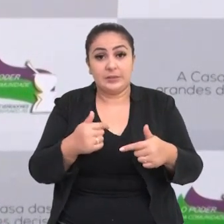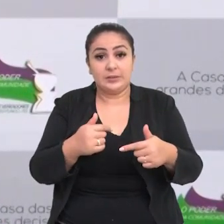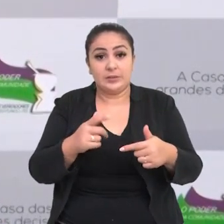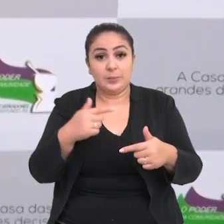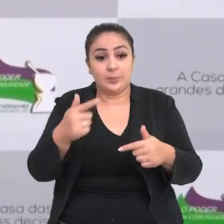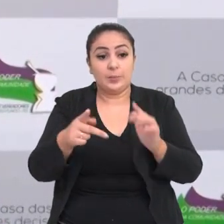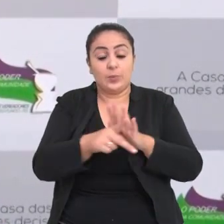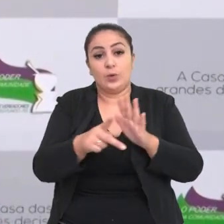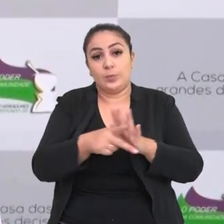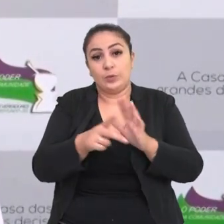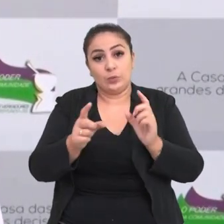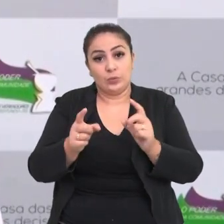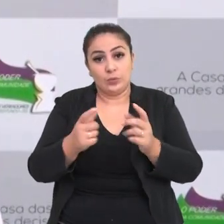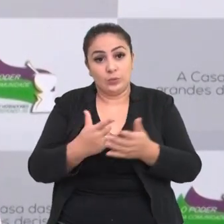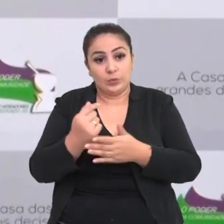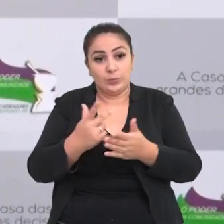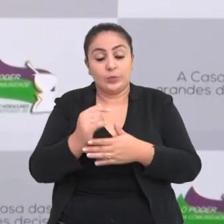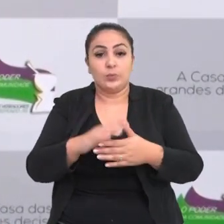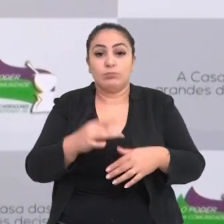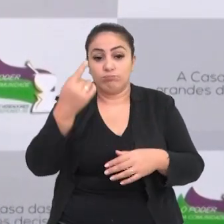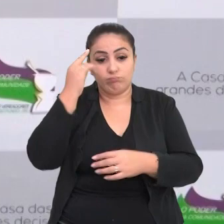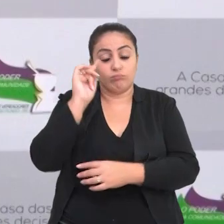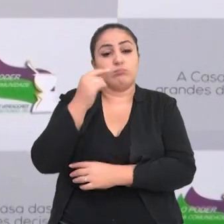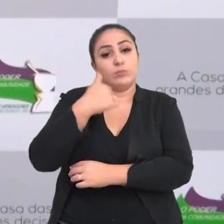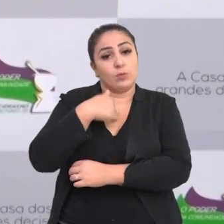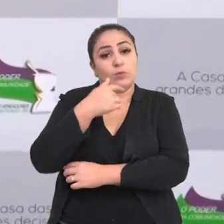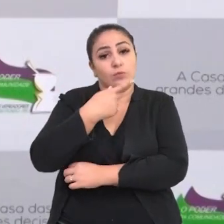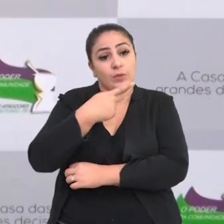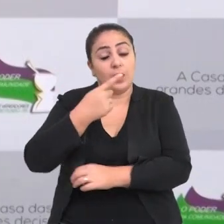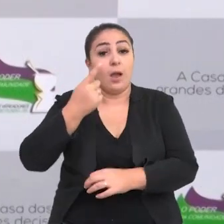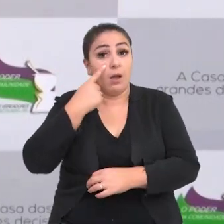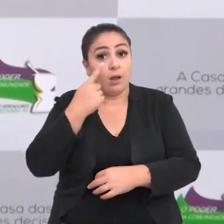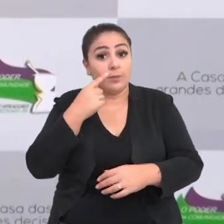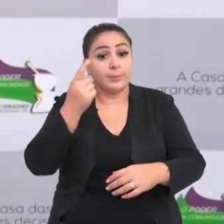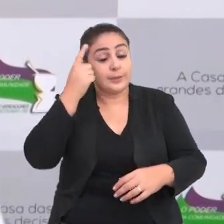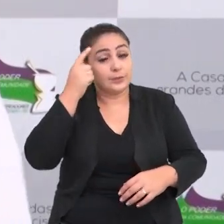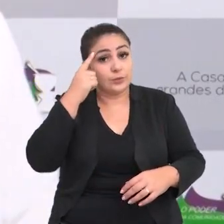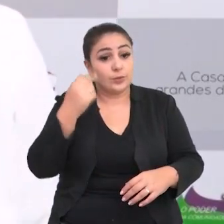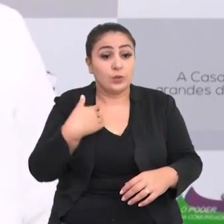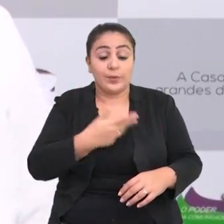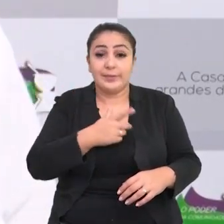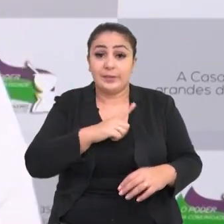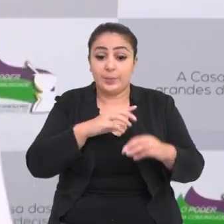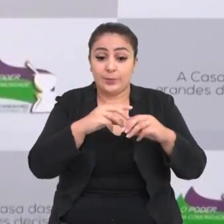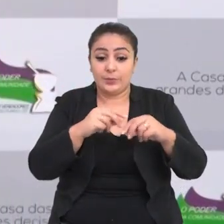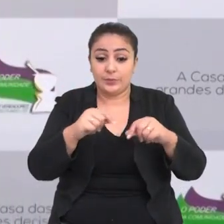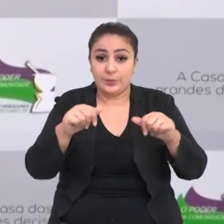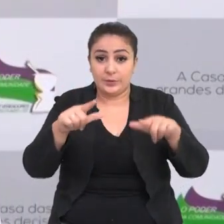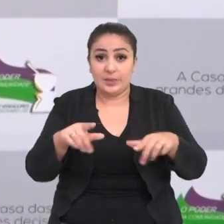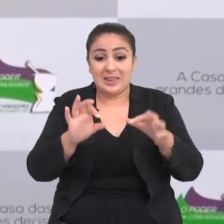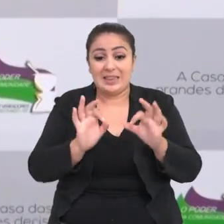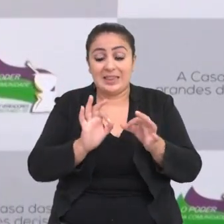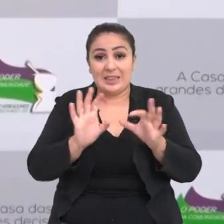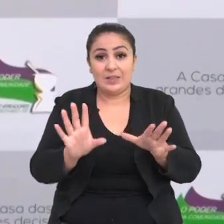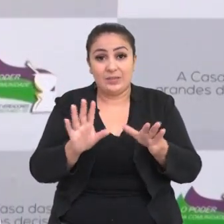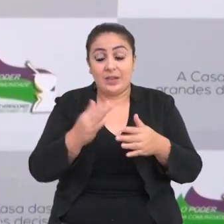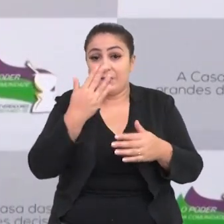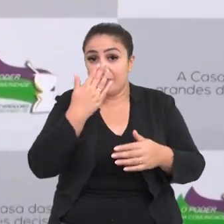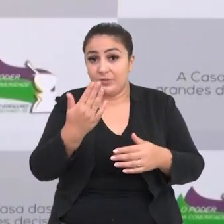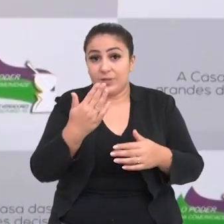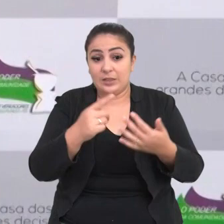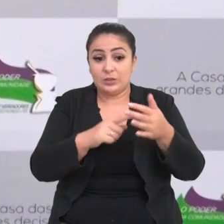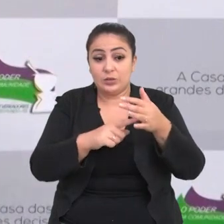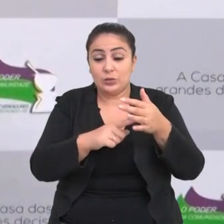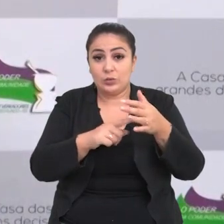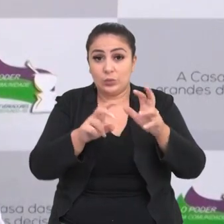para os próprios consumidores. E um dia eu comentei, bah, já pensou, tem um terreno vago em frente aqui ao prédio,